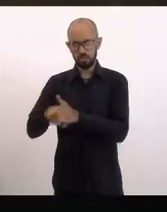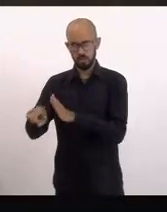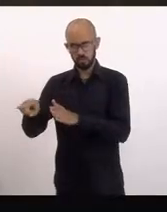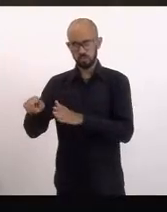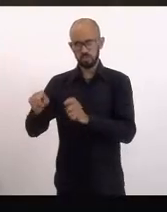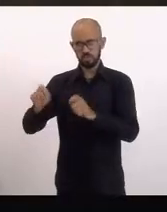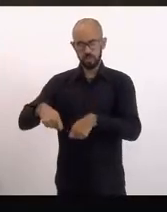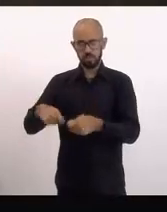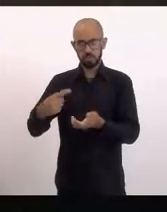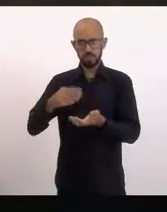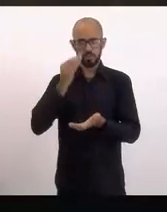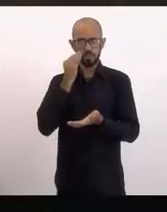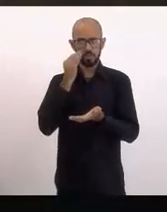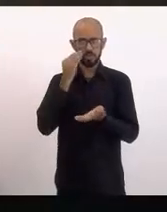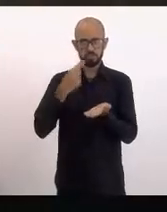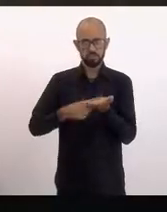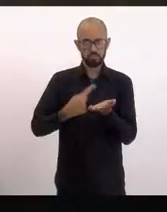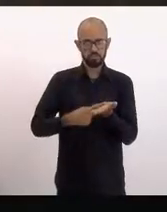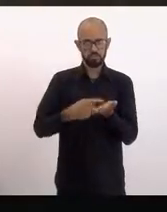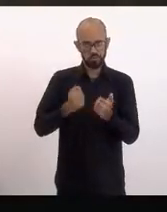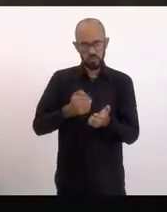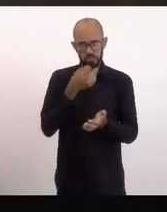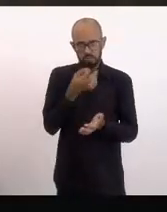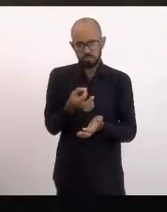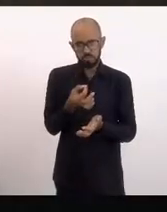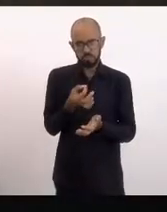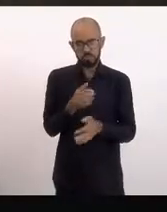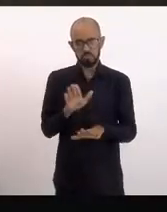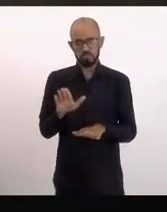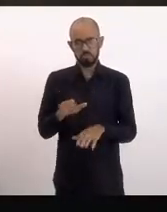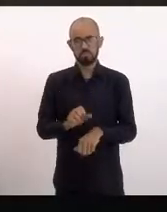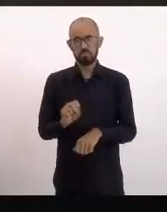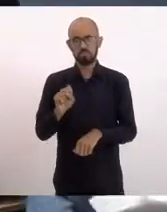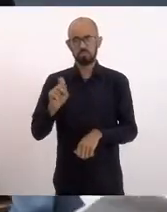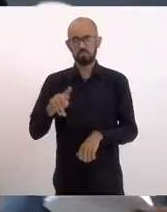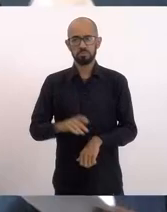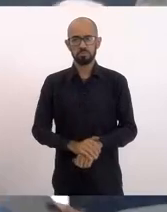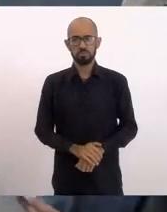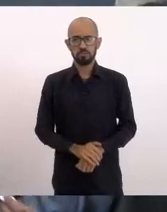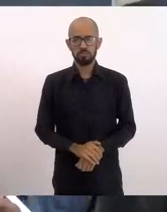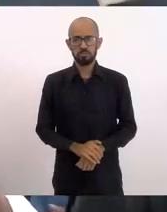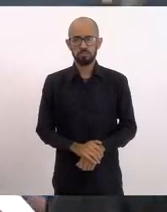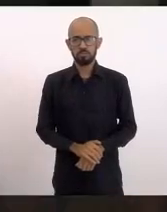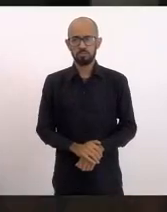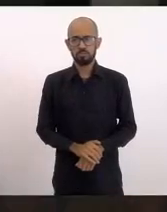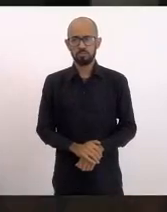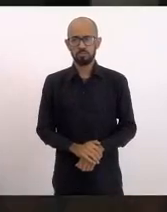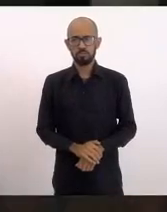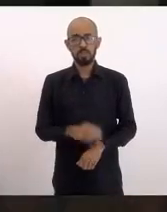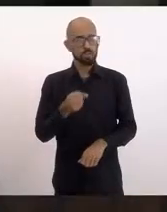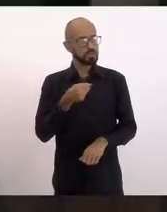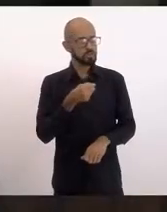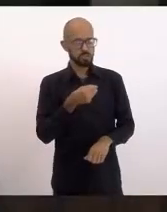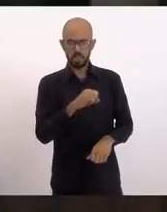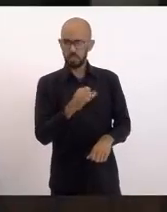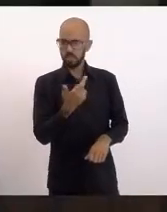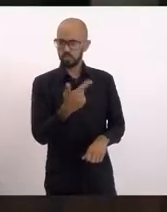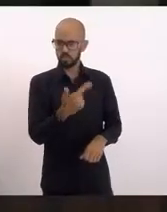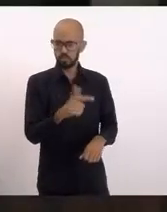líder não querendo encaminhar, ele pode indicar? Claro, pode indicar. Essa é a minha pergunta, senhor presidente. Vamos, senhor presidente. Como não tem acordo, vamos